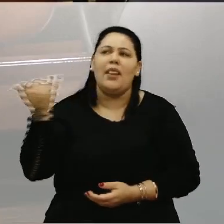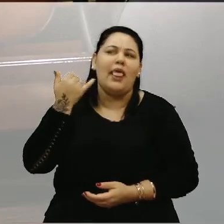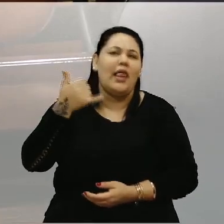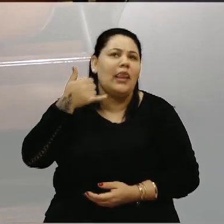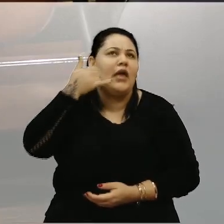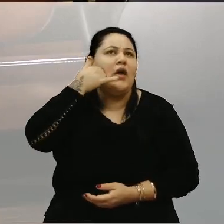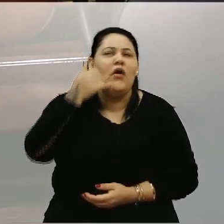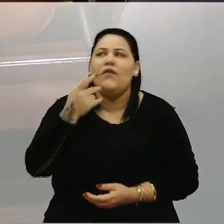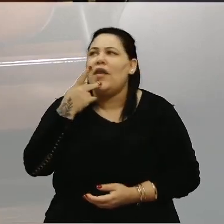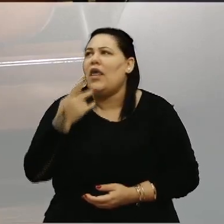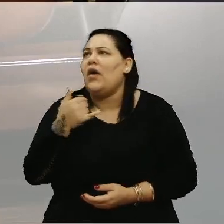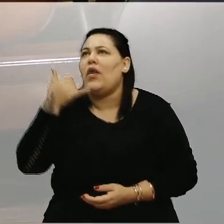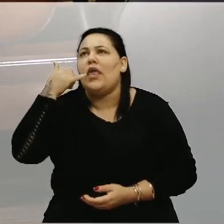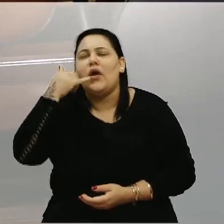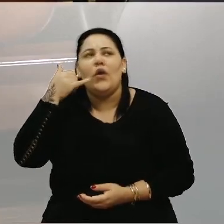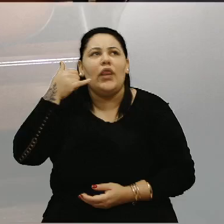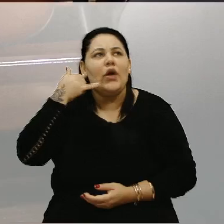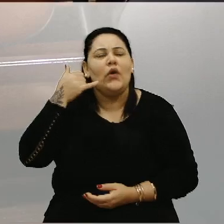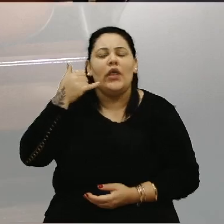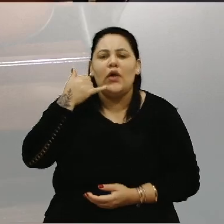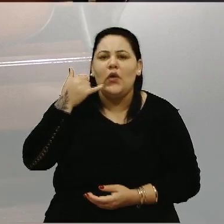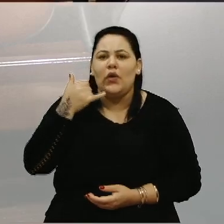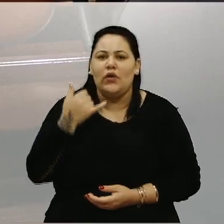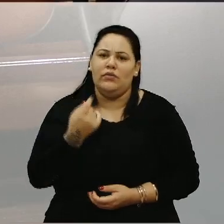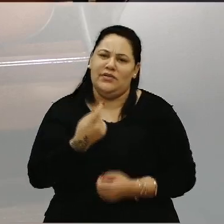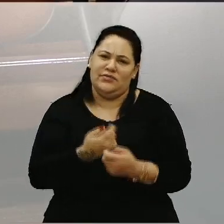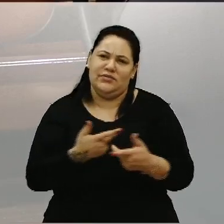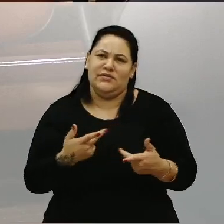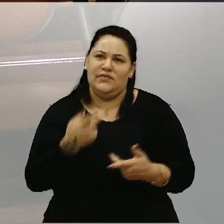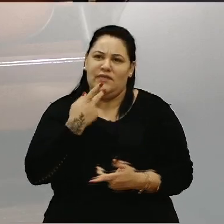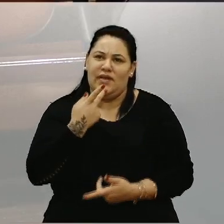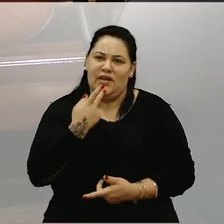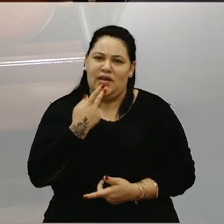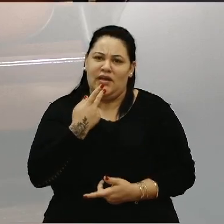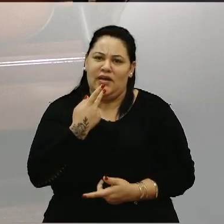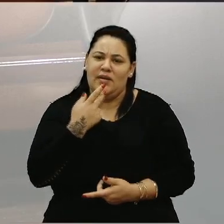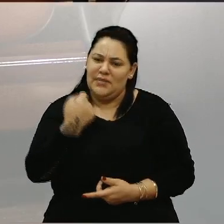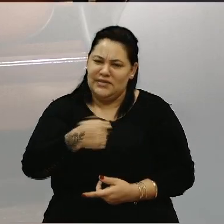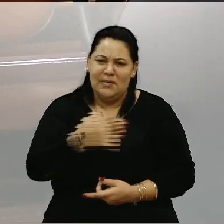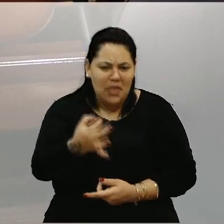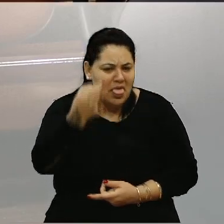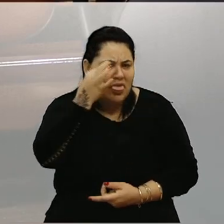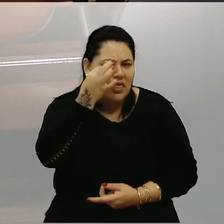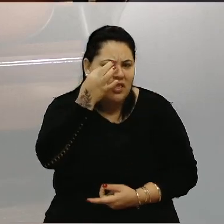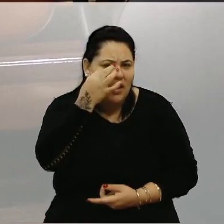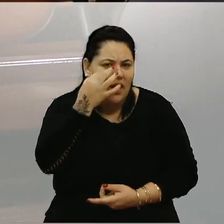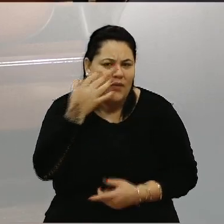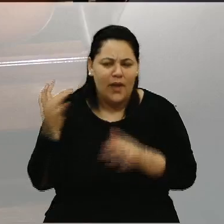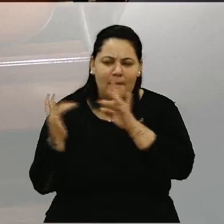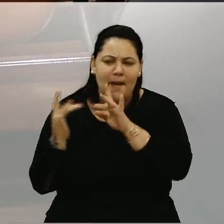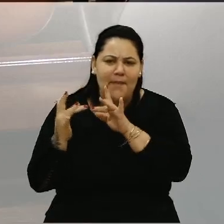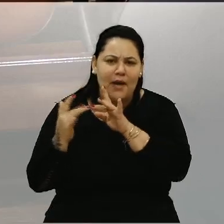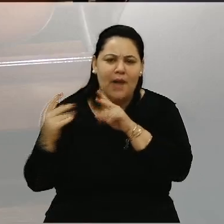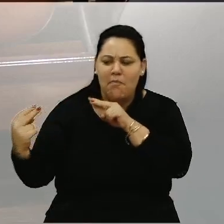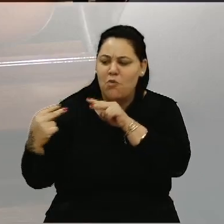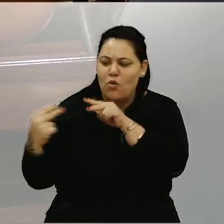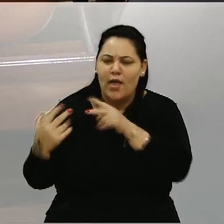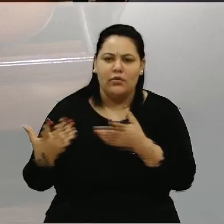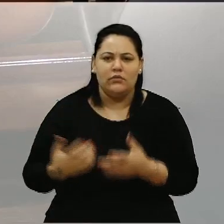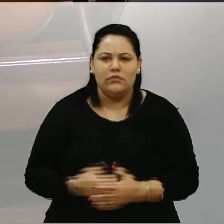com o cara. Uma coisa é eu falar por telefone, outra coisa é tu conversar tete a tete com a pessoa e tá olhando para